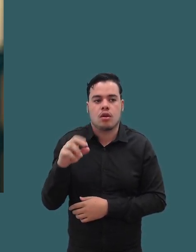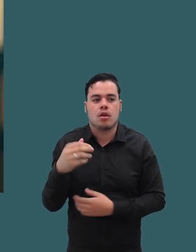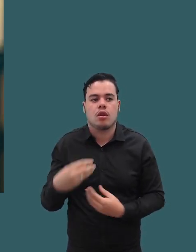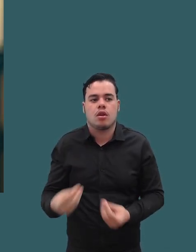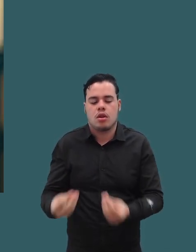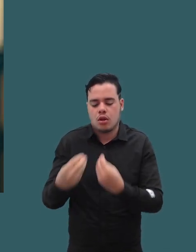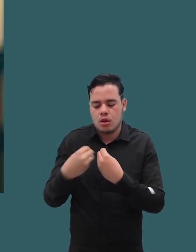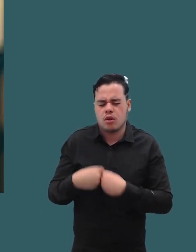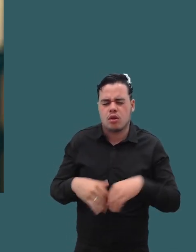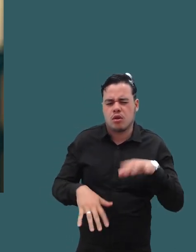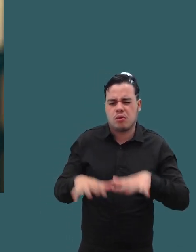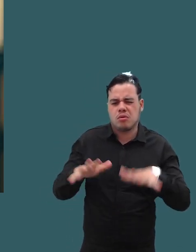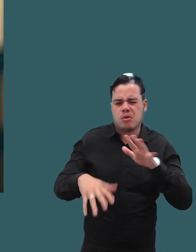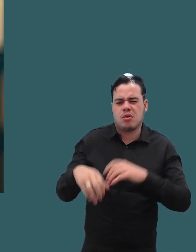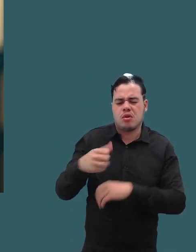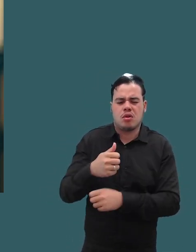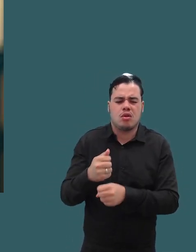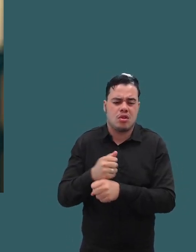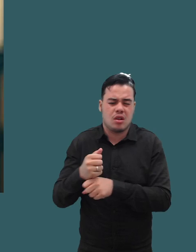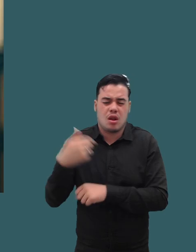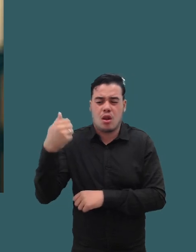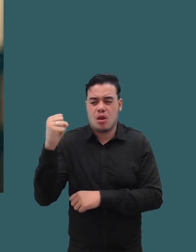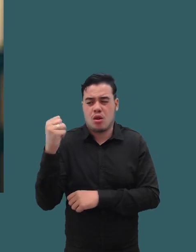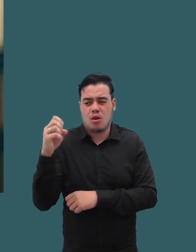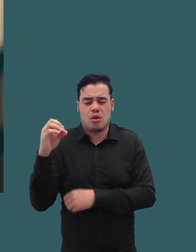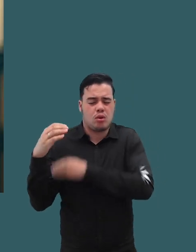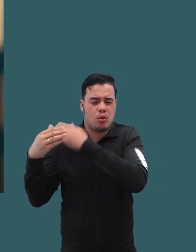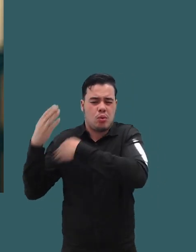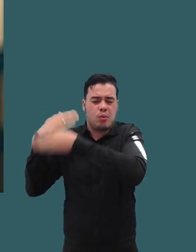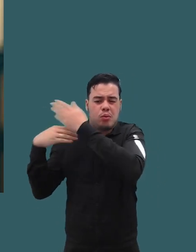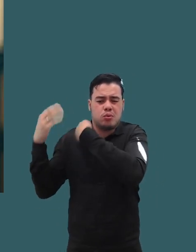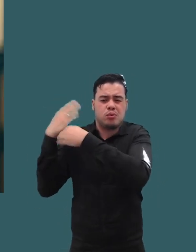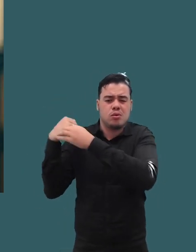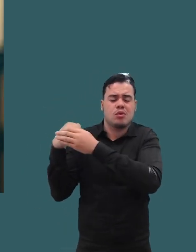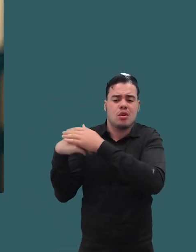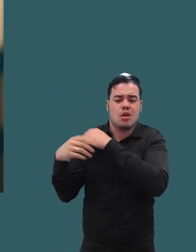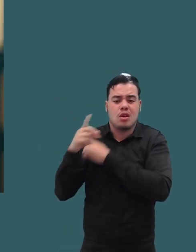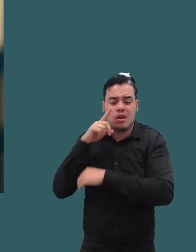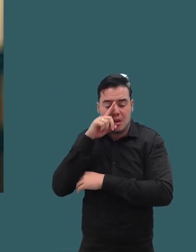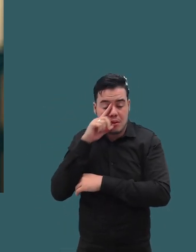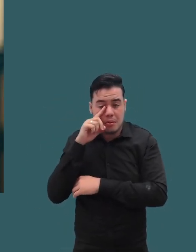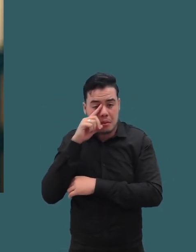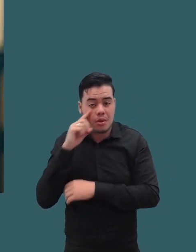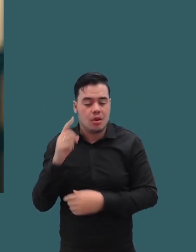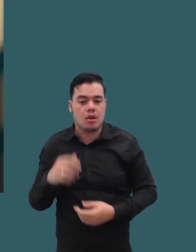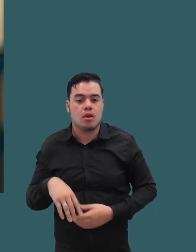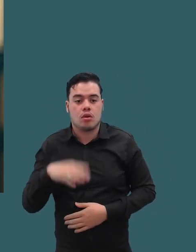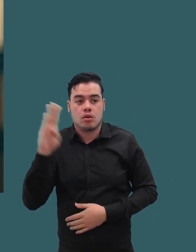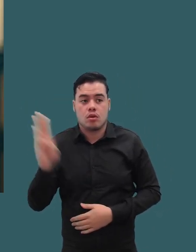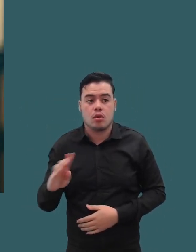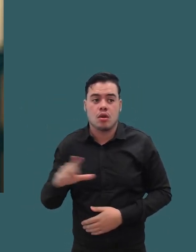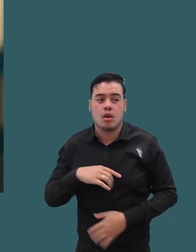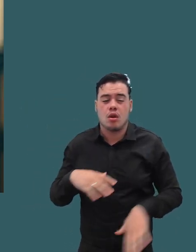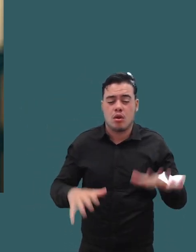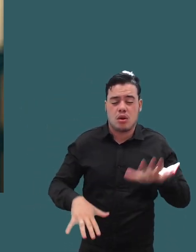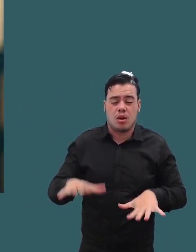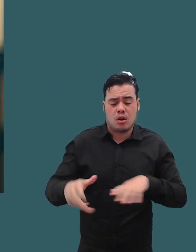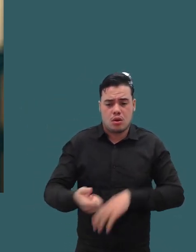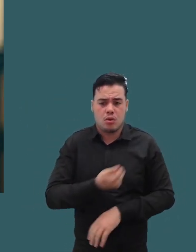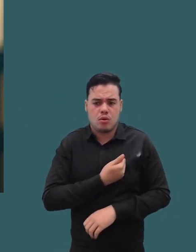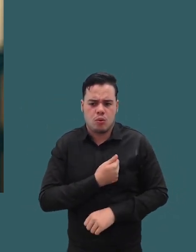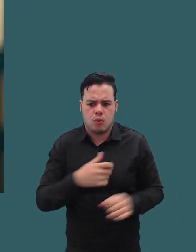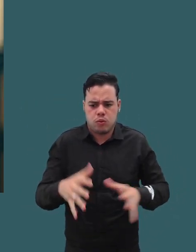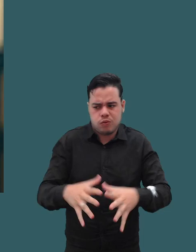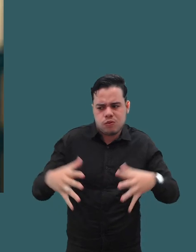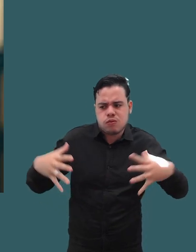década de 80 o primeiro mestrado em comunicação de riscos no Brasil. Temos, portanto, um número grande, evidentemente, estou